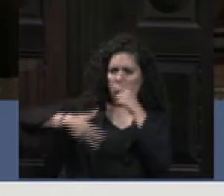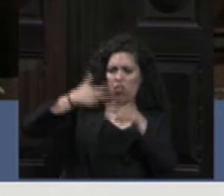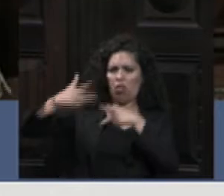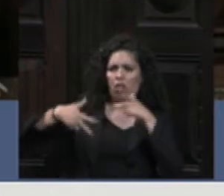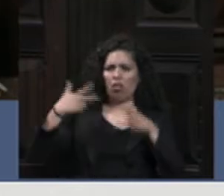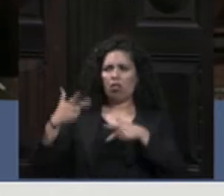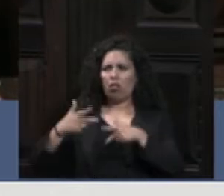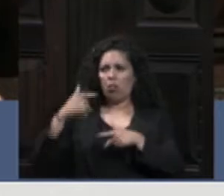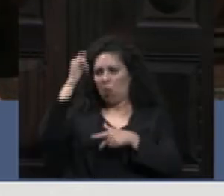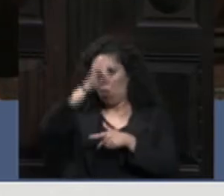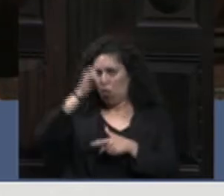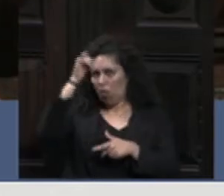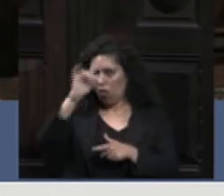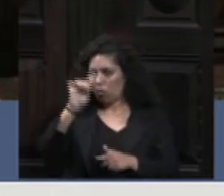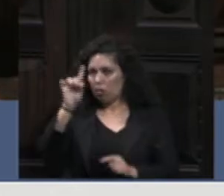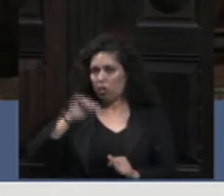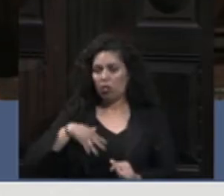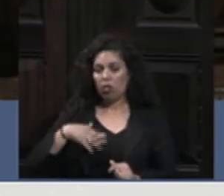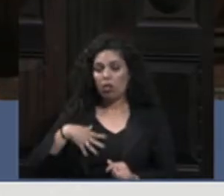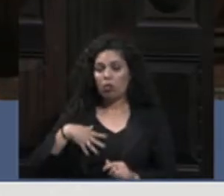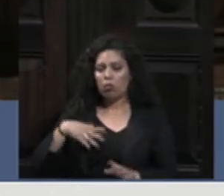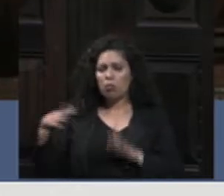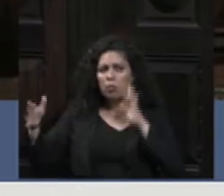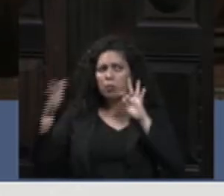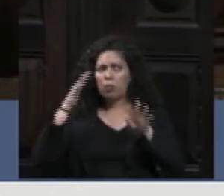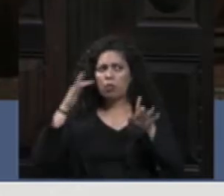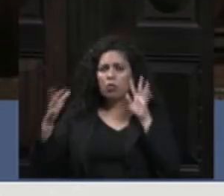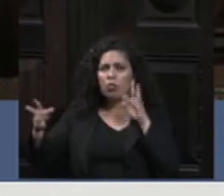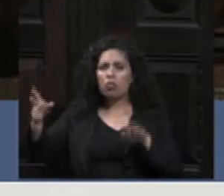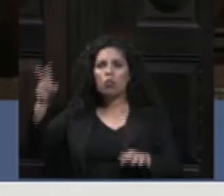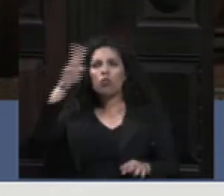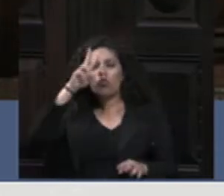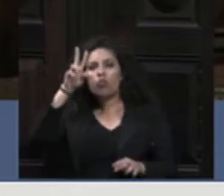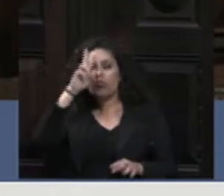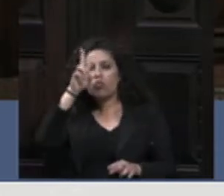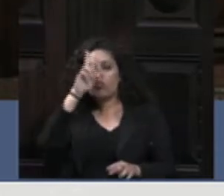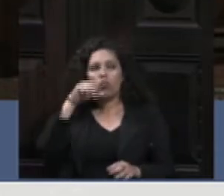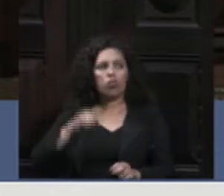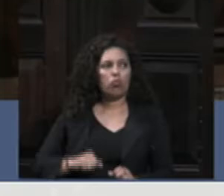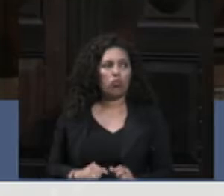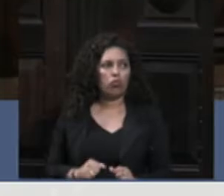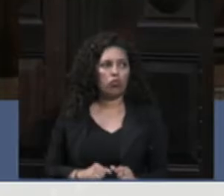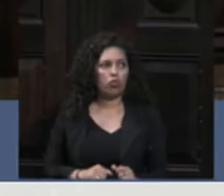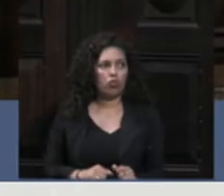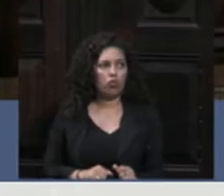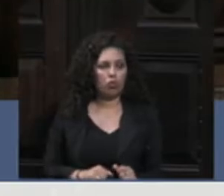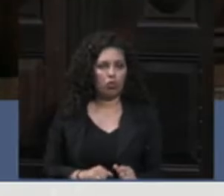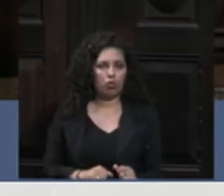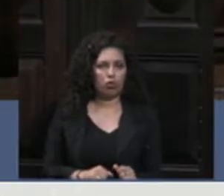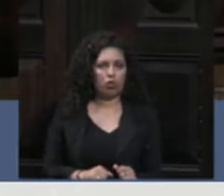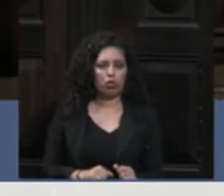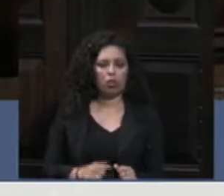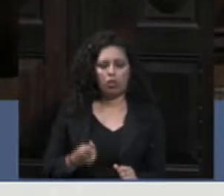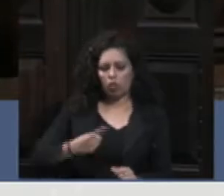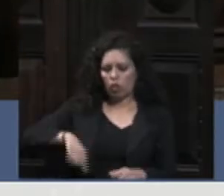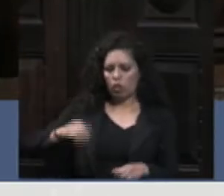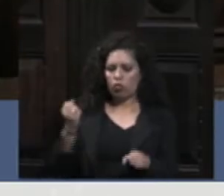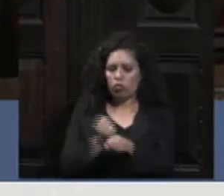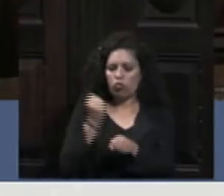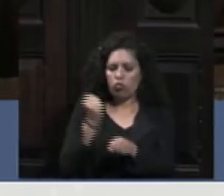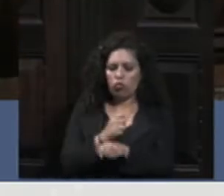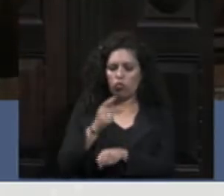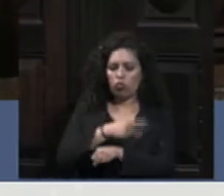estou fazendo análise crítica, é que não dá para construir um Brasil